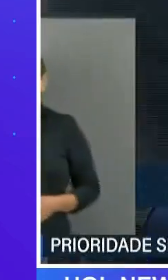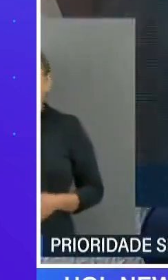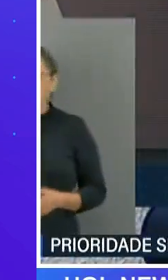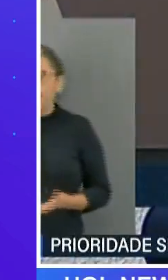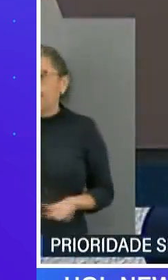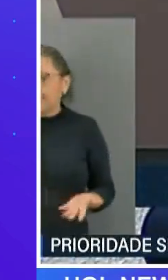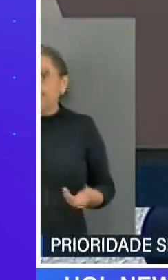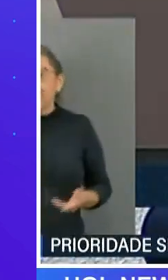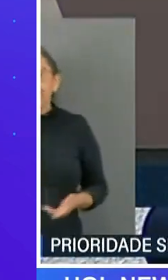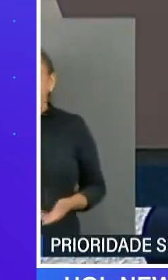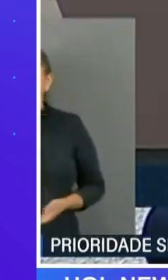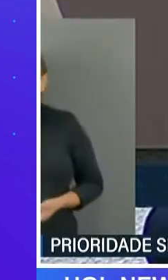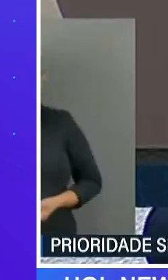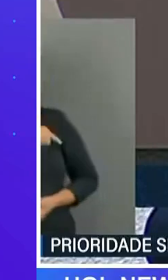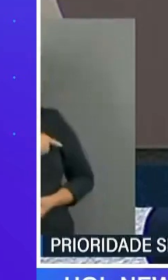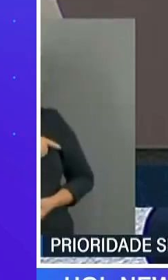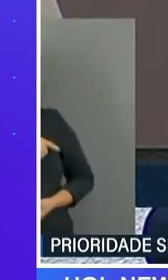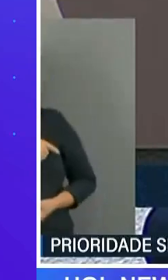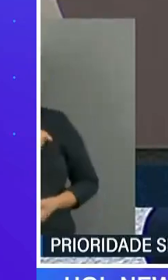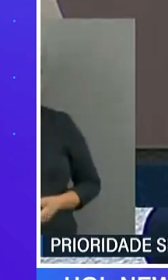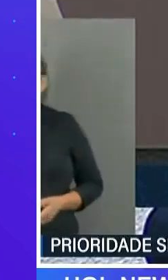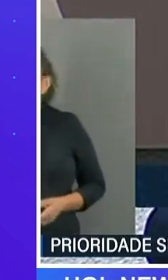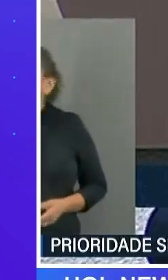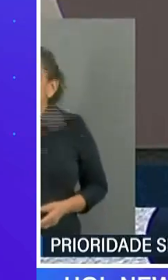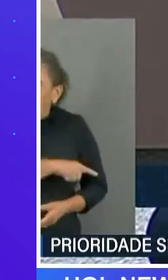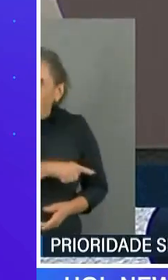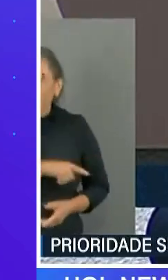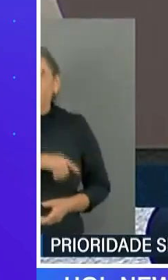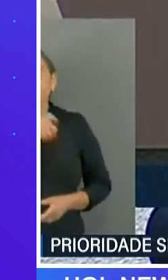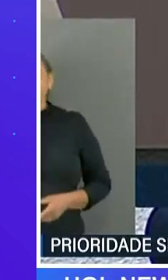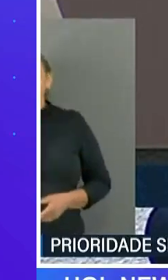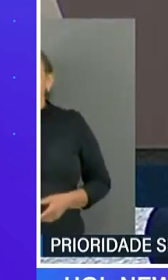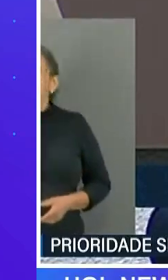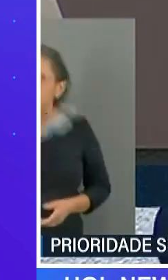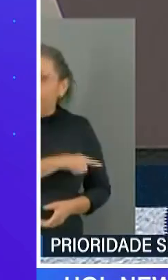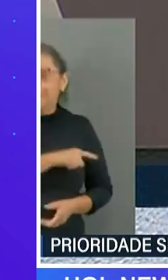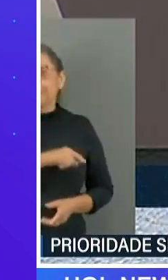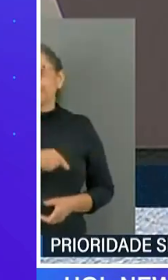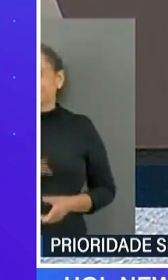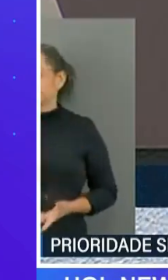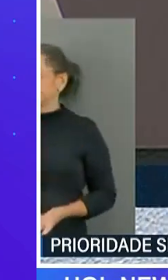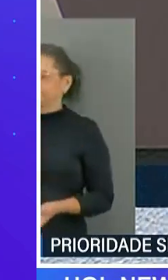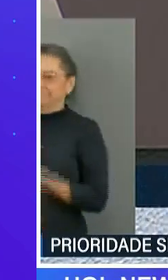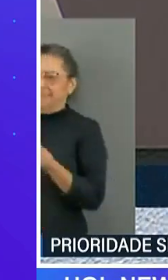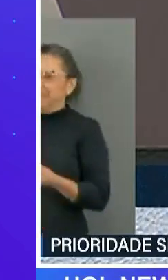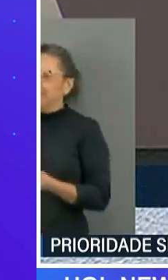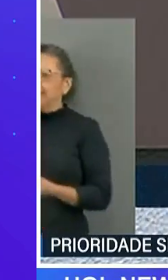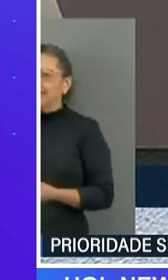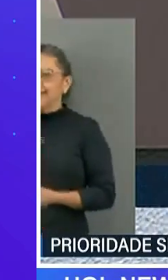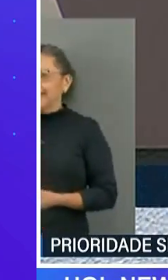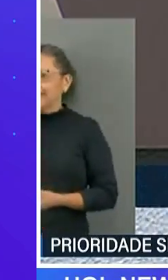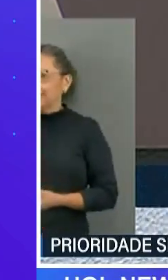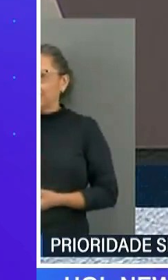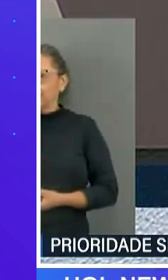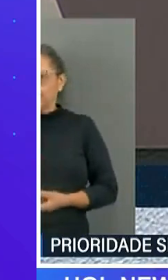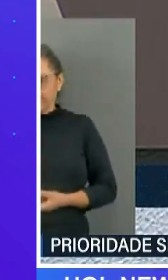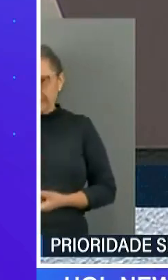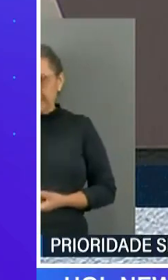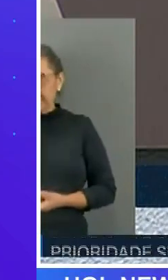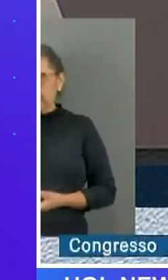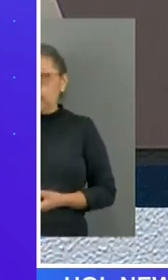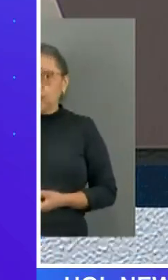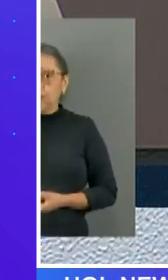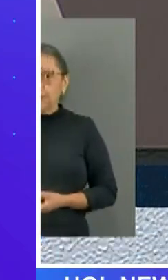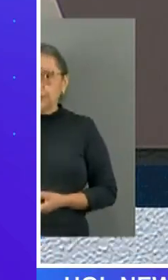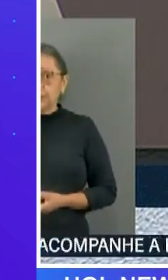ênfase de Campos ideológicos diferentes então Flávio Dino tá tentando ao longo dessa sessão ao longo